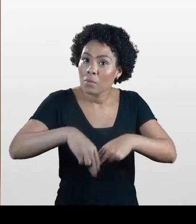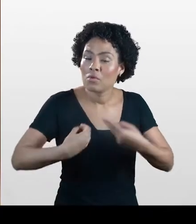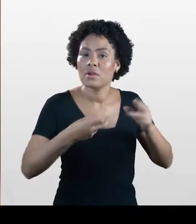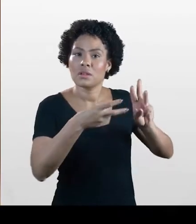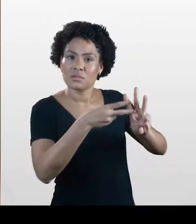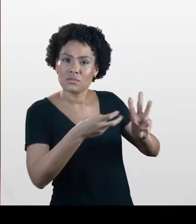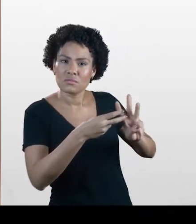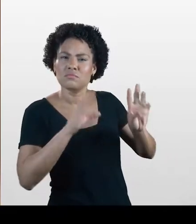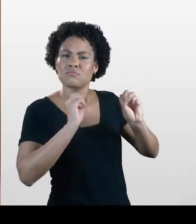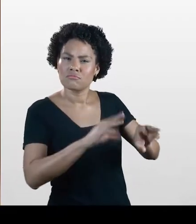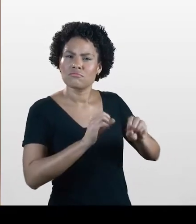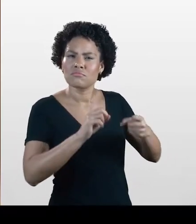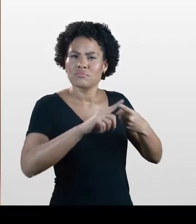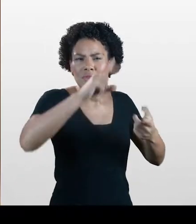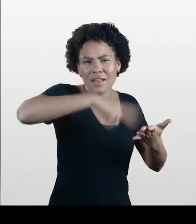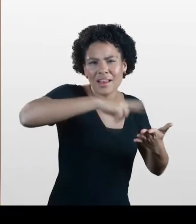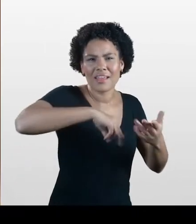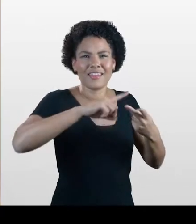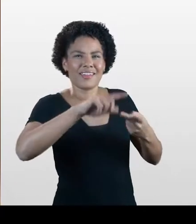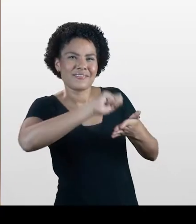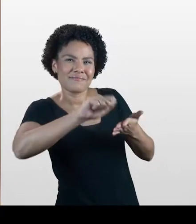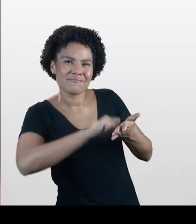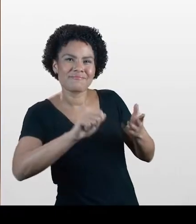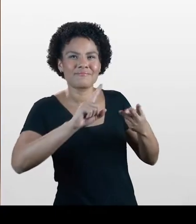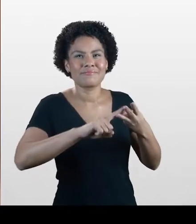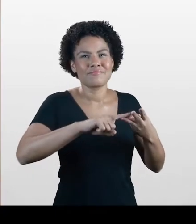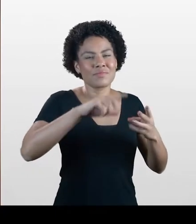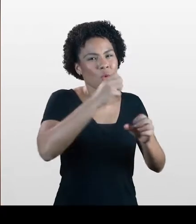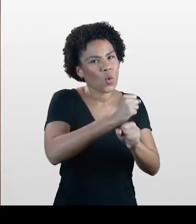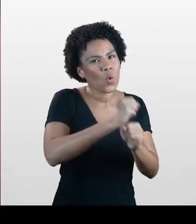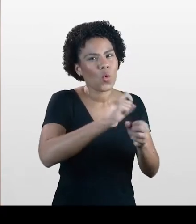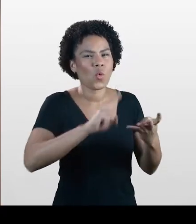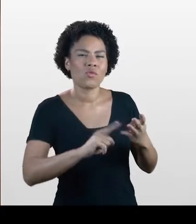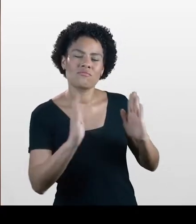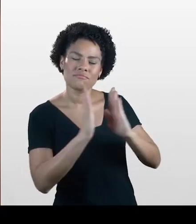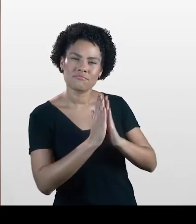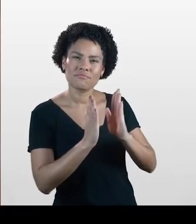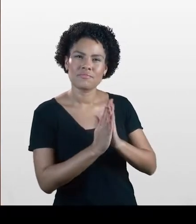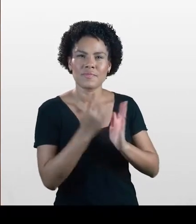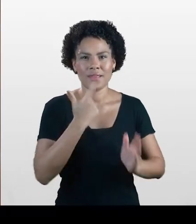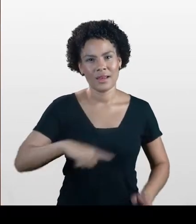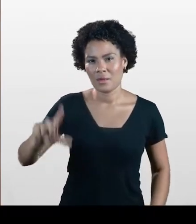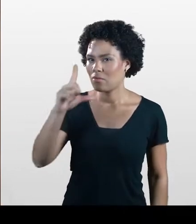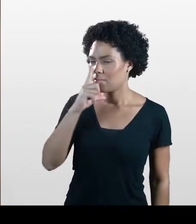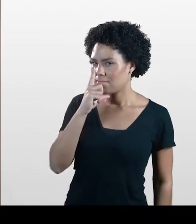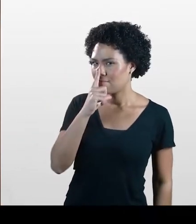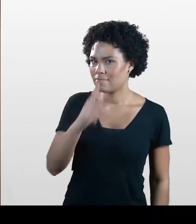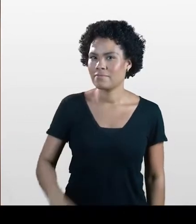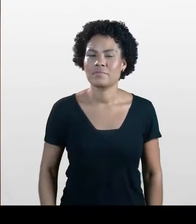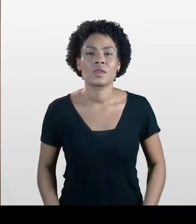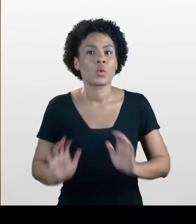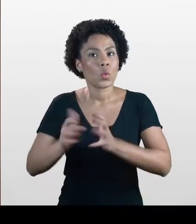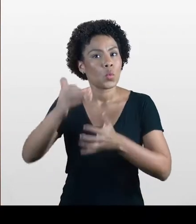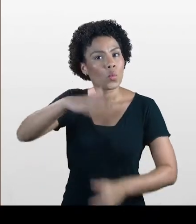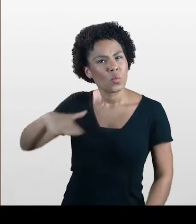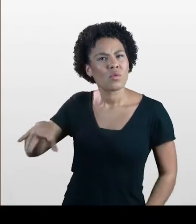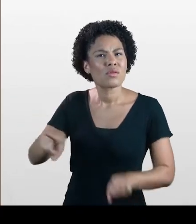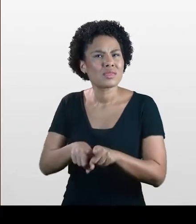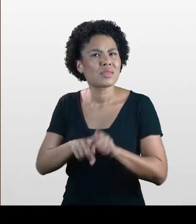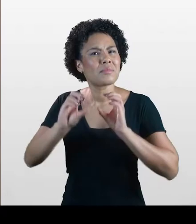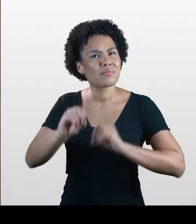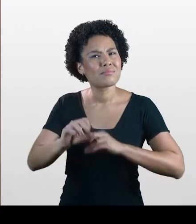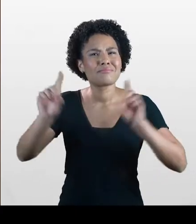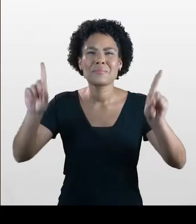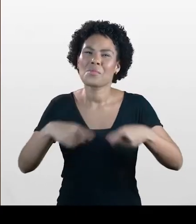Por isso, eram ensinados aos indígenas como ler, escrever, contar e rezar em latim. Para as crianças também eram